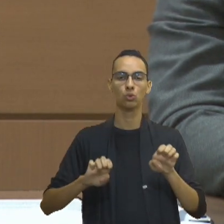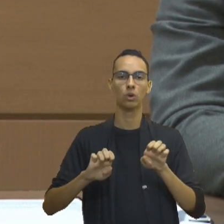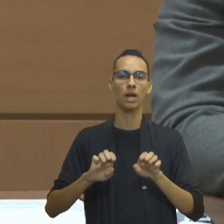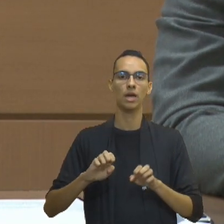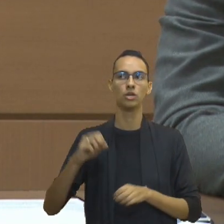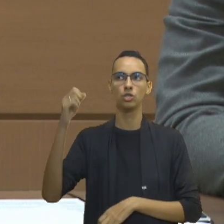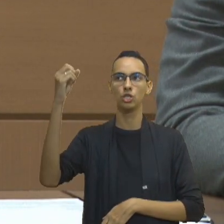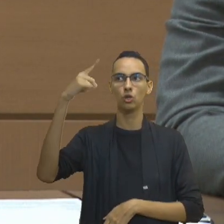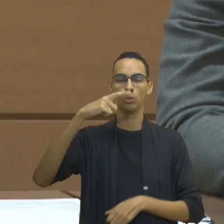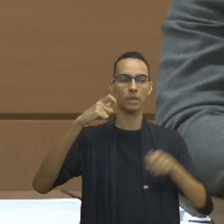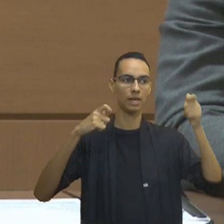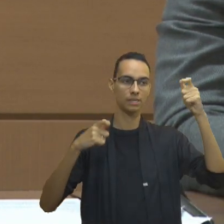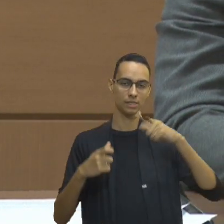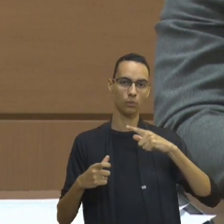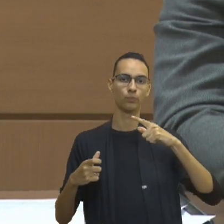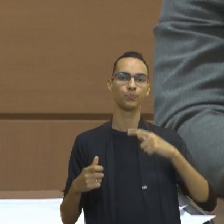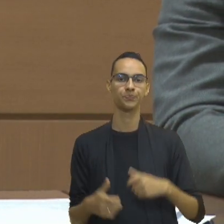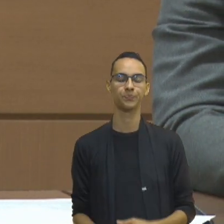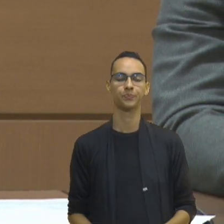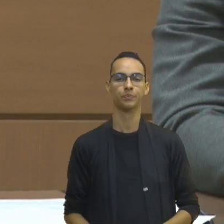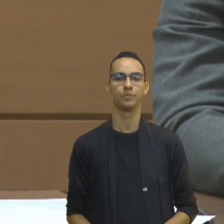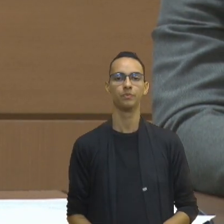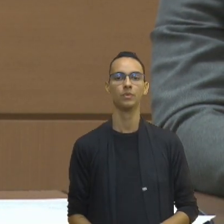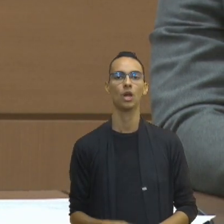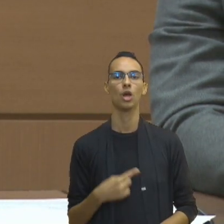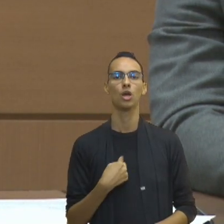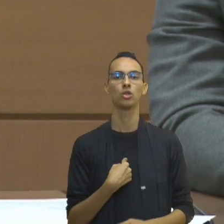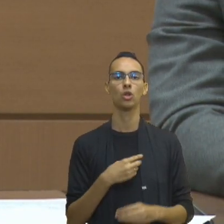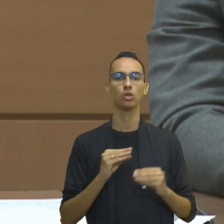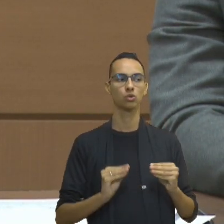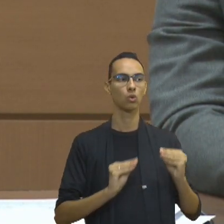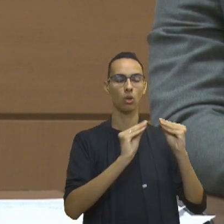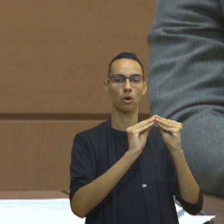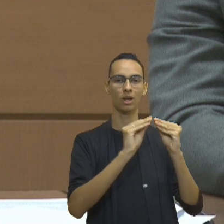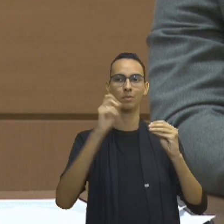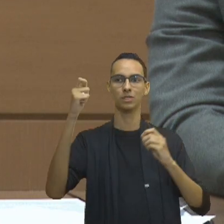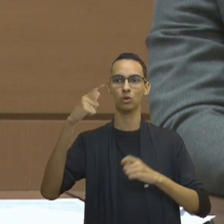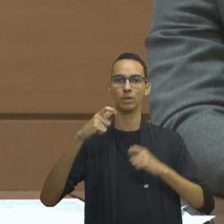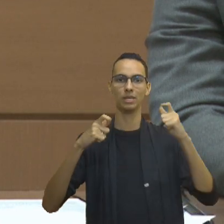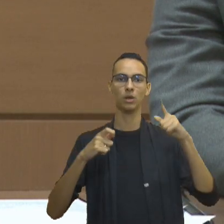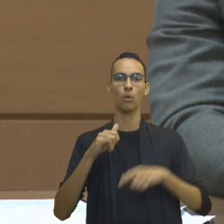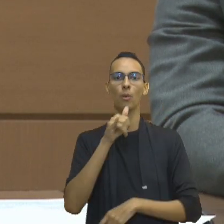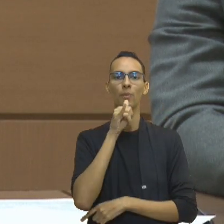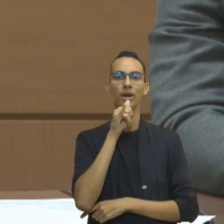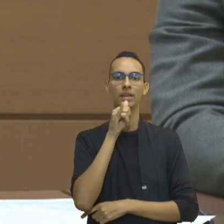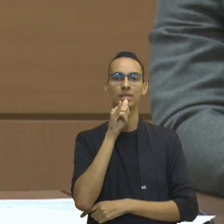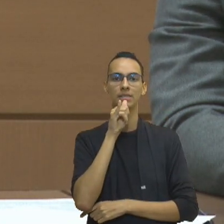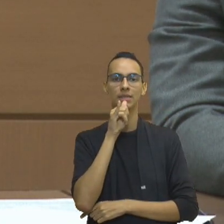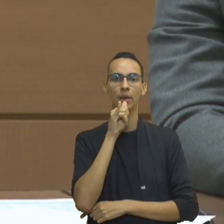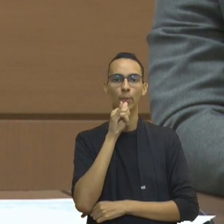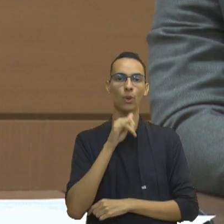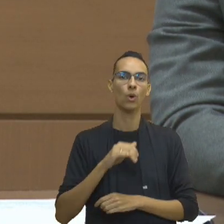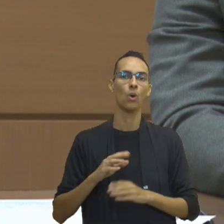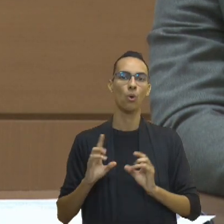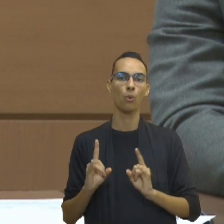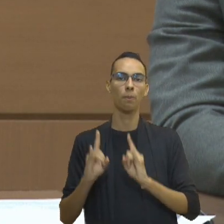realizamos instalação de iluminação adicional em áreas sensíveis, como bloco